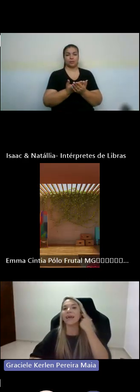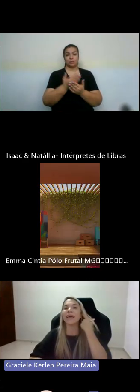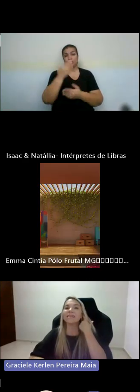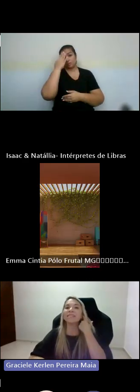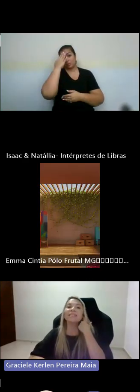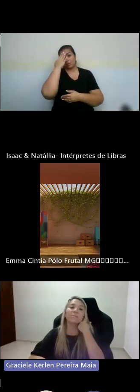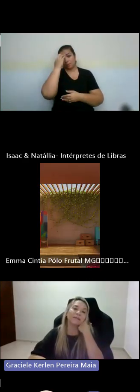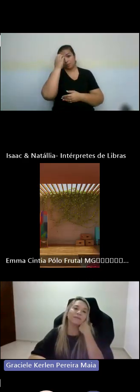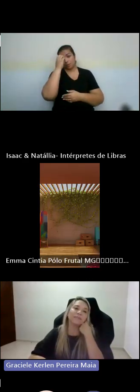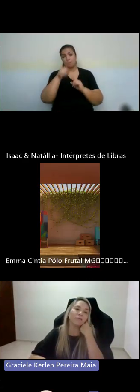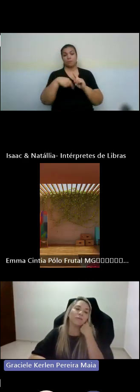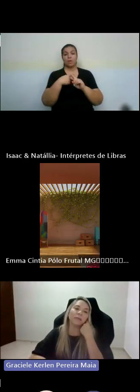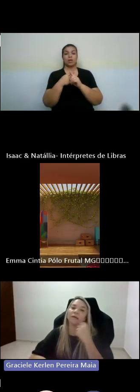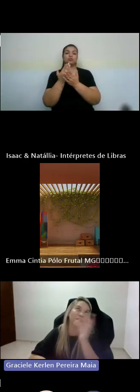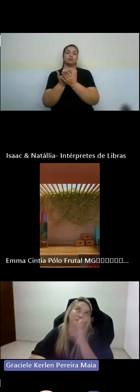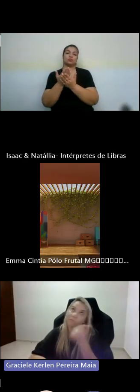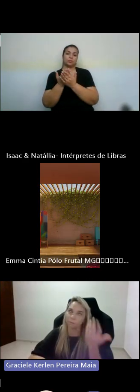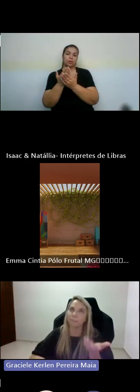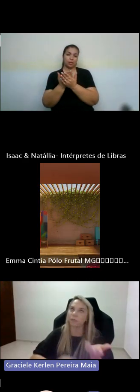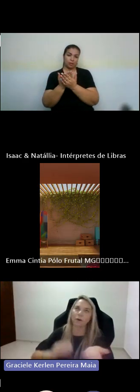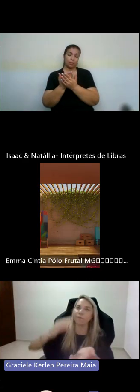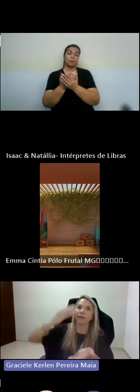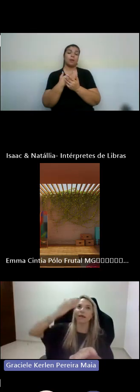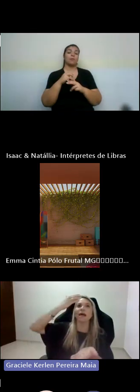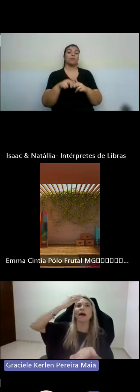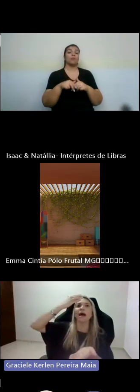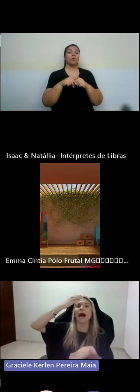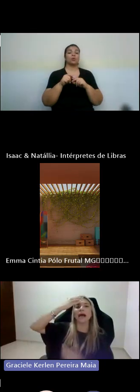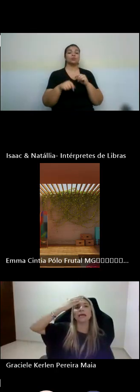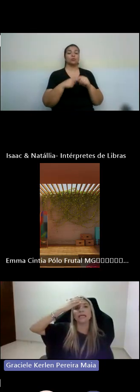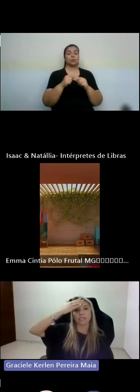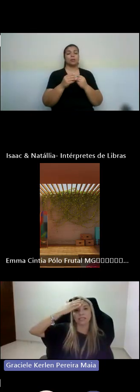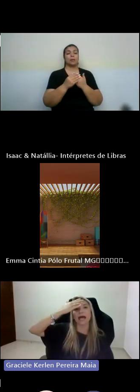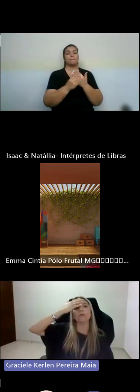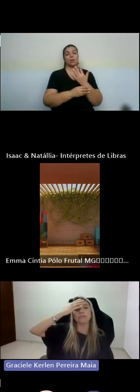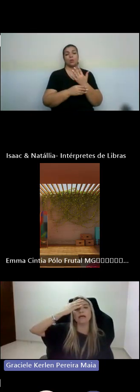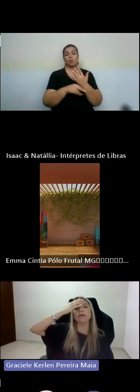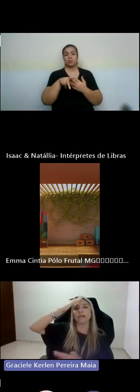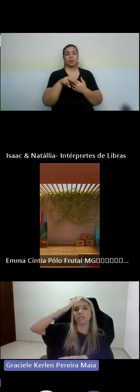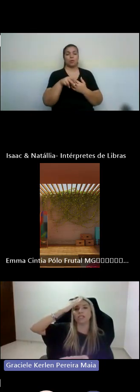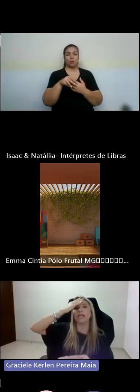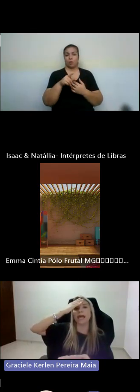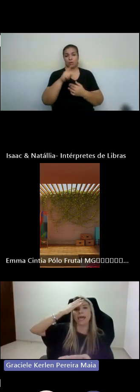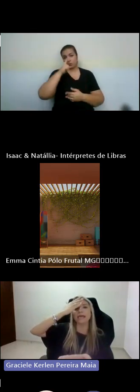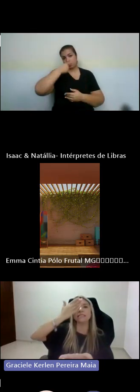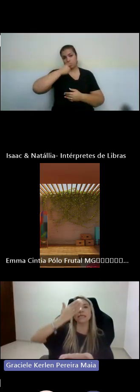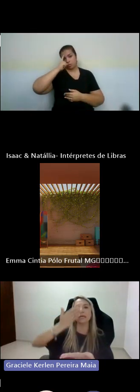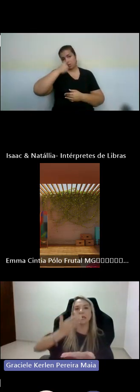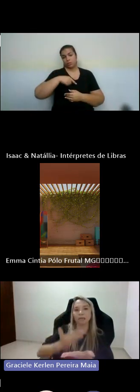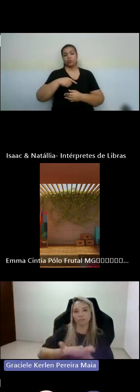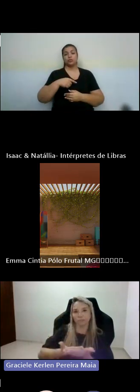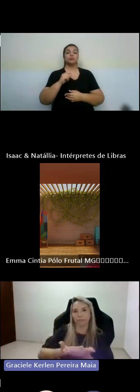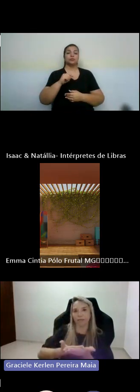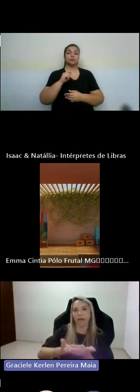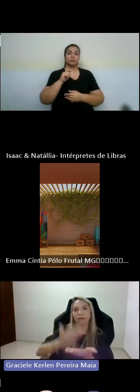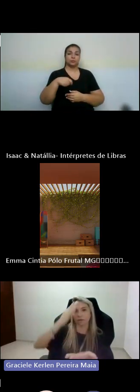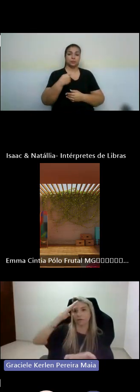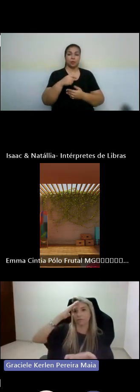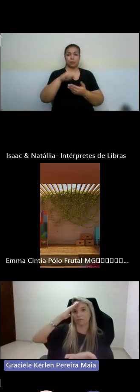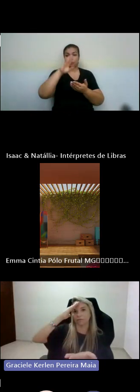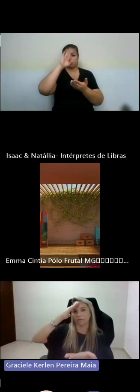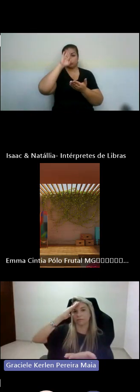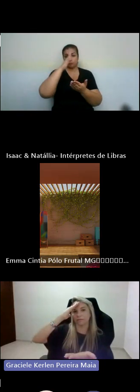compostos, é de antecipação de sinal dominante. Mas, enfim, aqui, ó, acreditar. O sinal de acreditar é esse aqui,